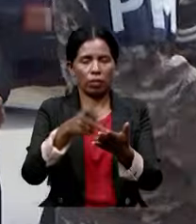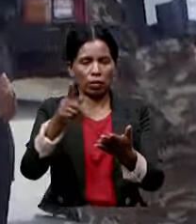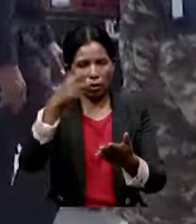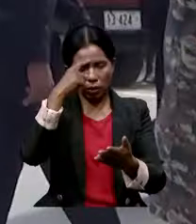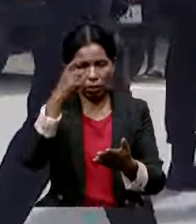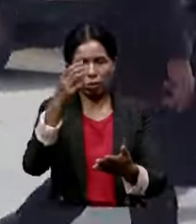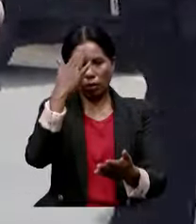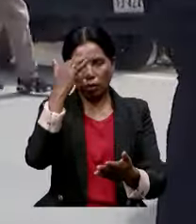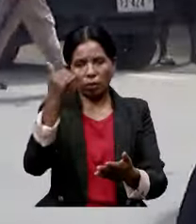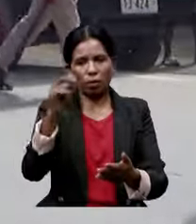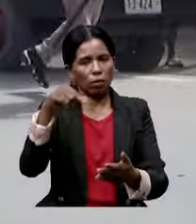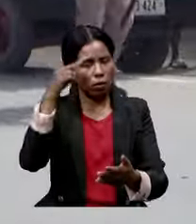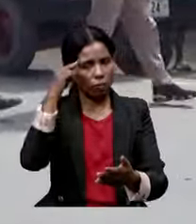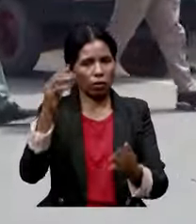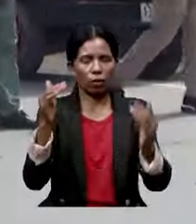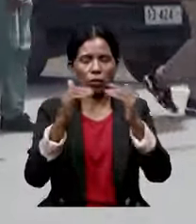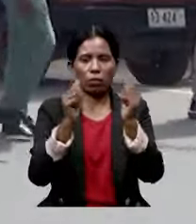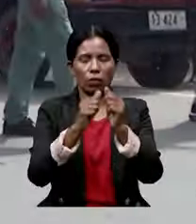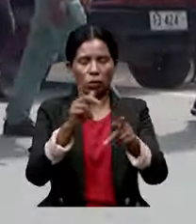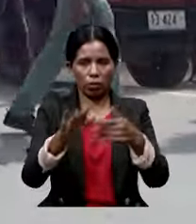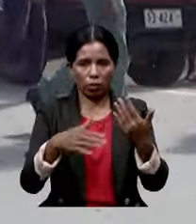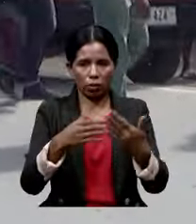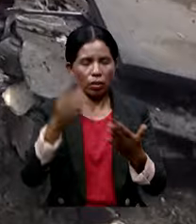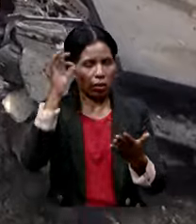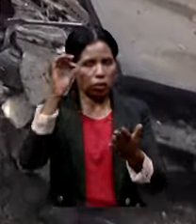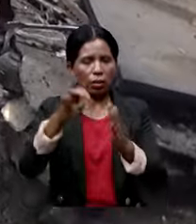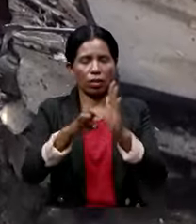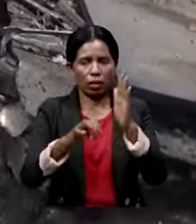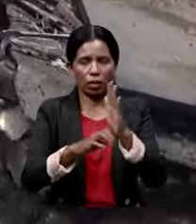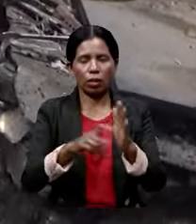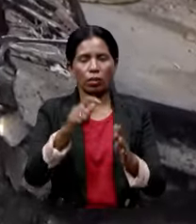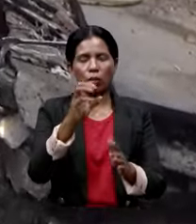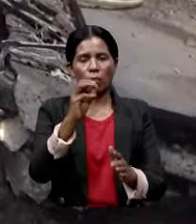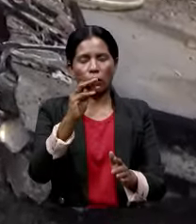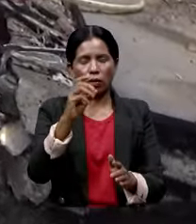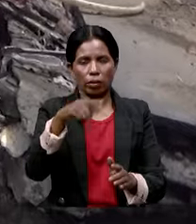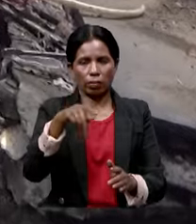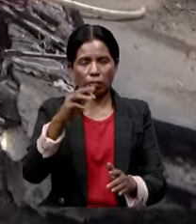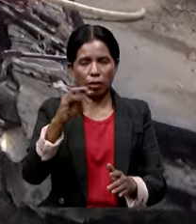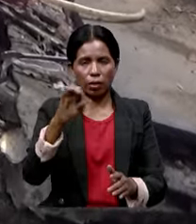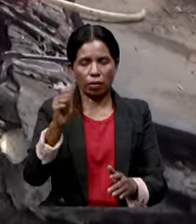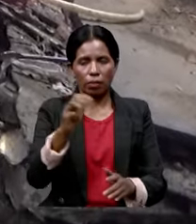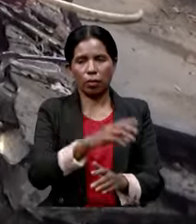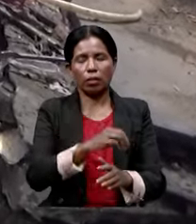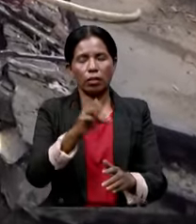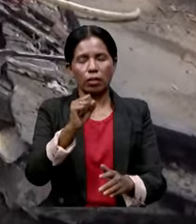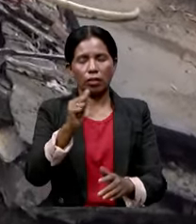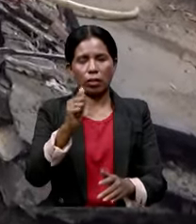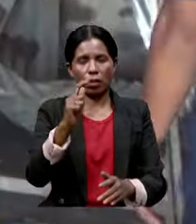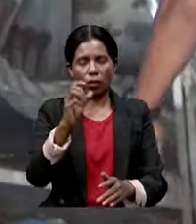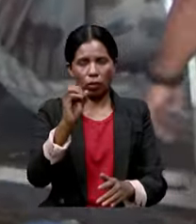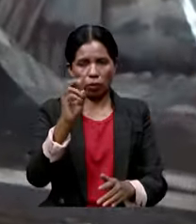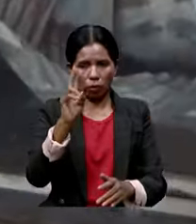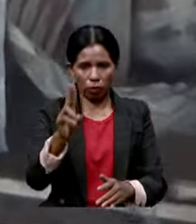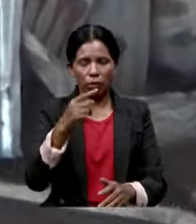Tambassá, governo la halo diálogo com comunidade, secretário de Estado assunto toponímia no Organização Urbana, Germano Santa British